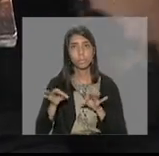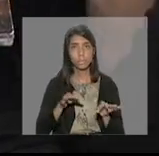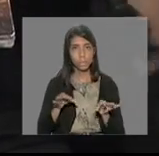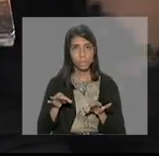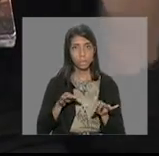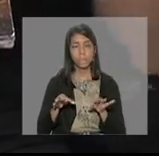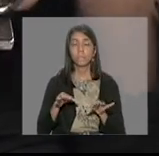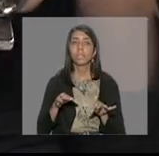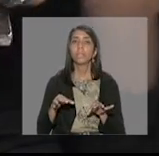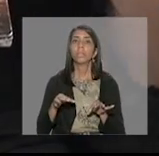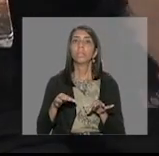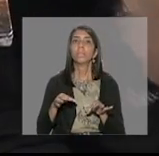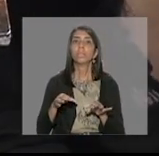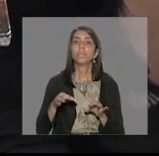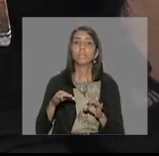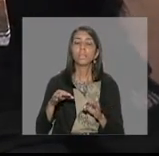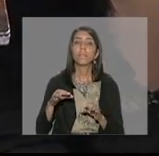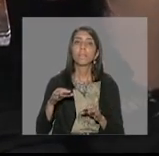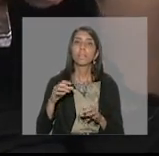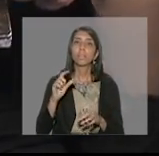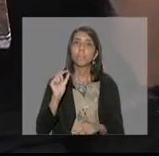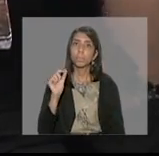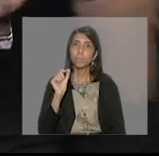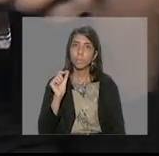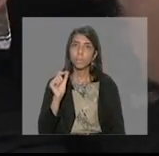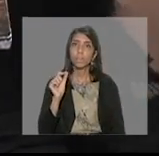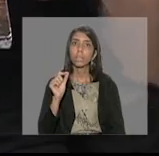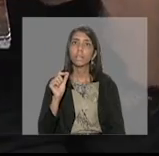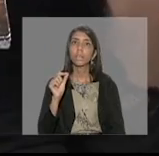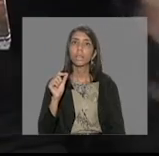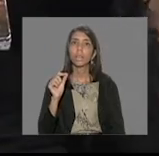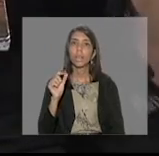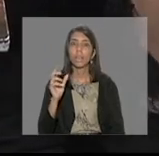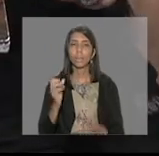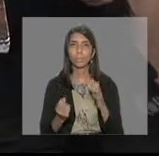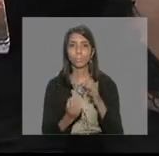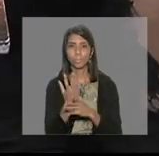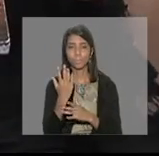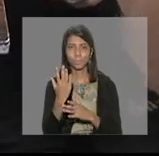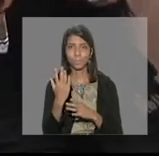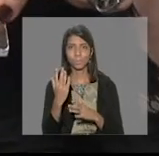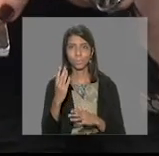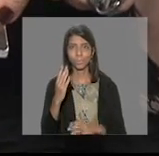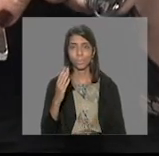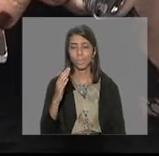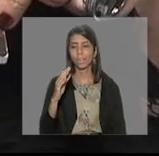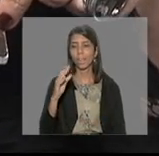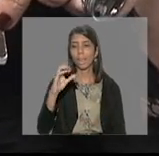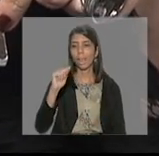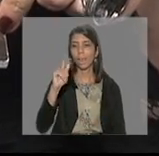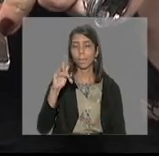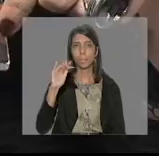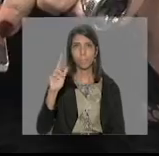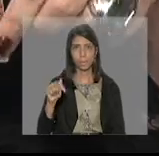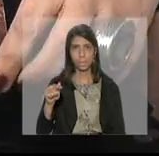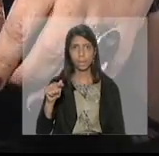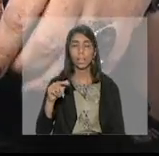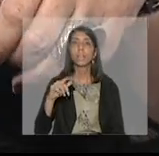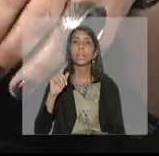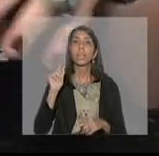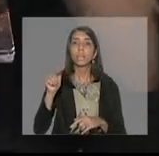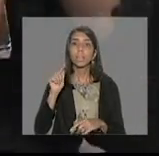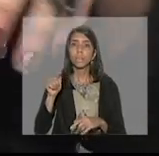projeto, né? Quer dizer, a partir do projeto Promundo, Fundação Abrinq e Save the Children, né? E